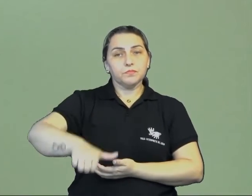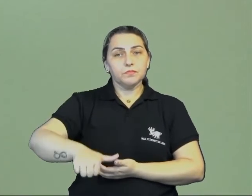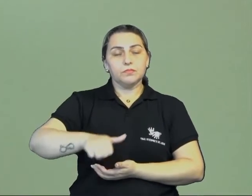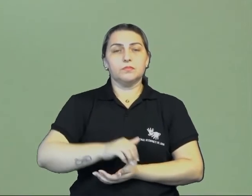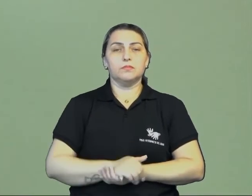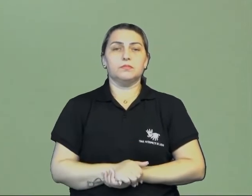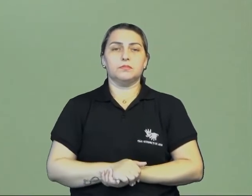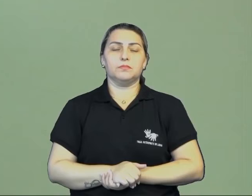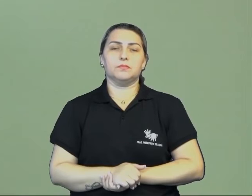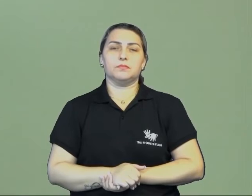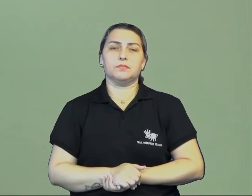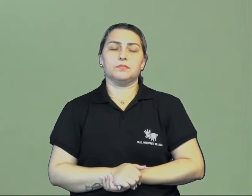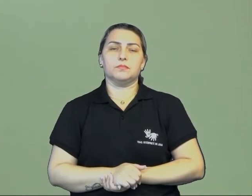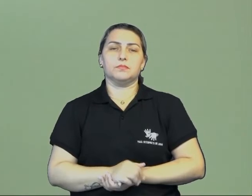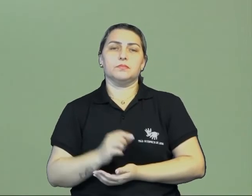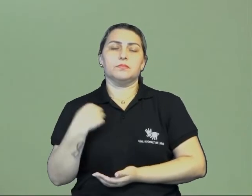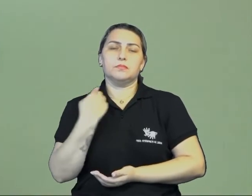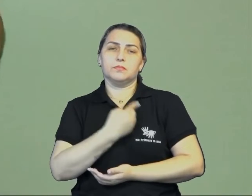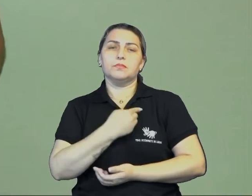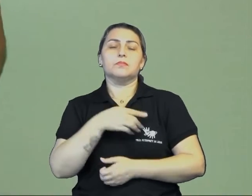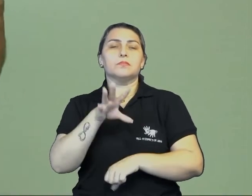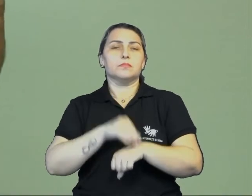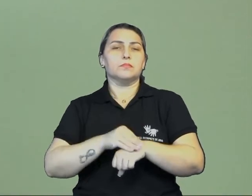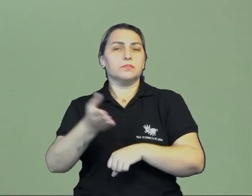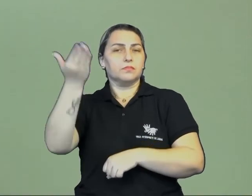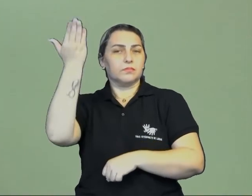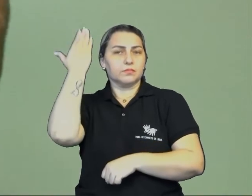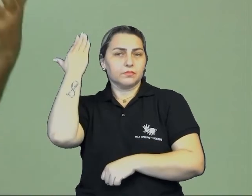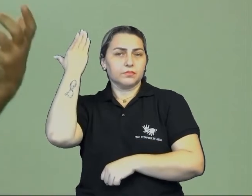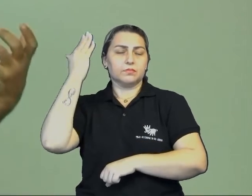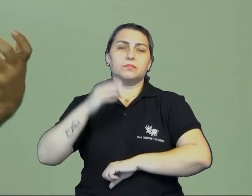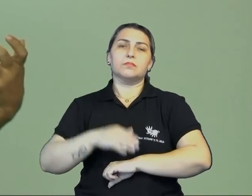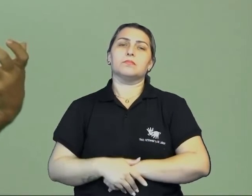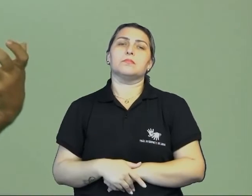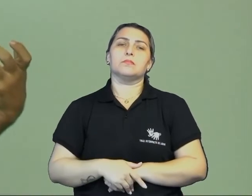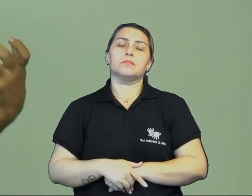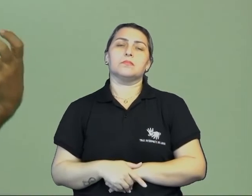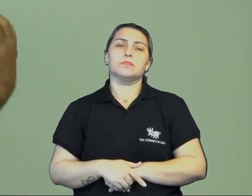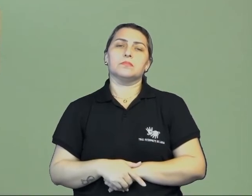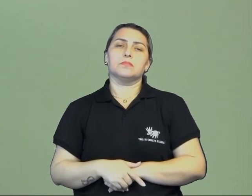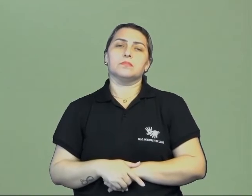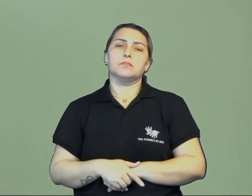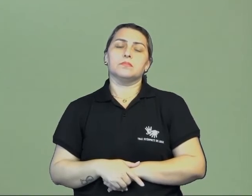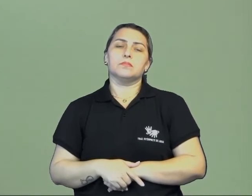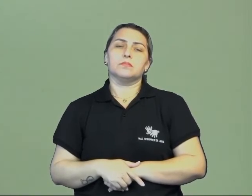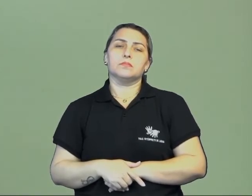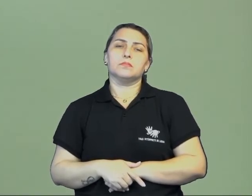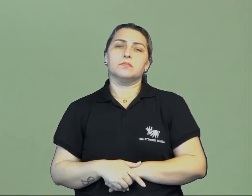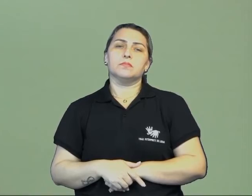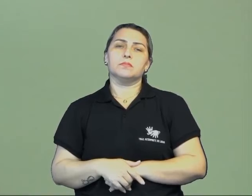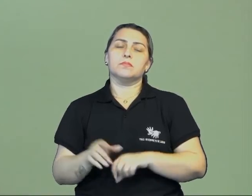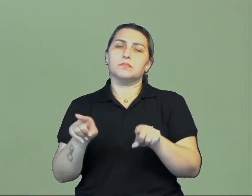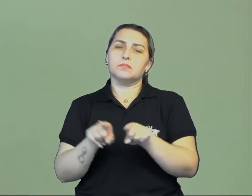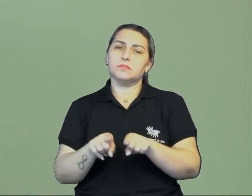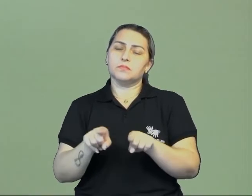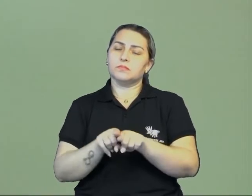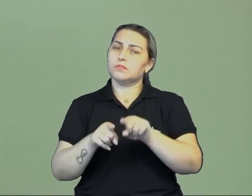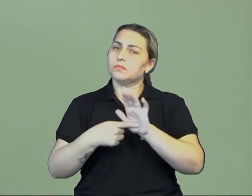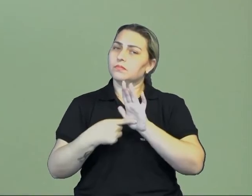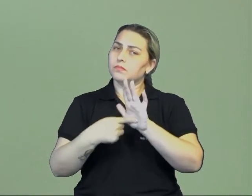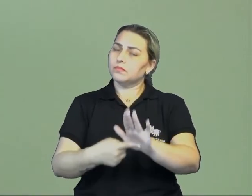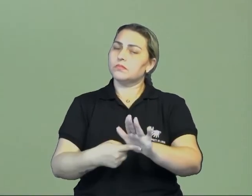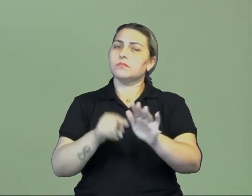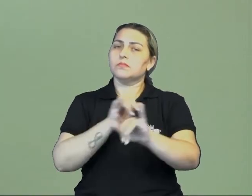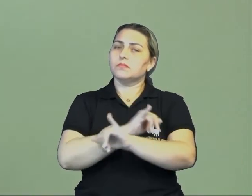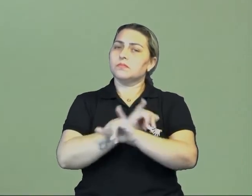gente advém o nosso conhecimento do passado. A gente advém o conhecimento do passado e a gente faz indicativo de coisas que a gente propaga